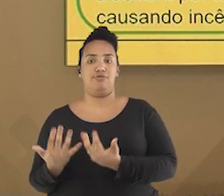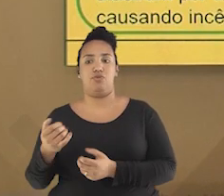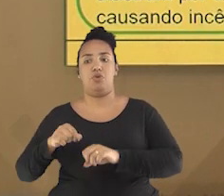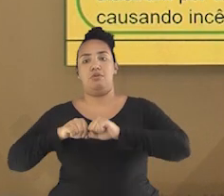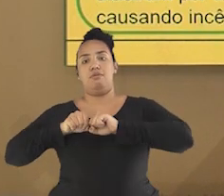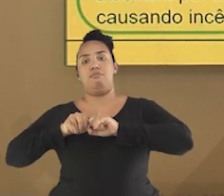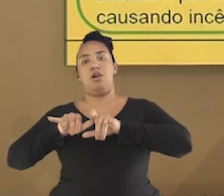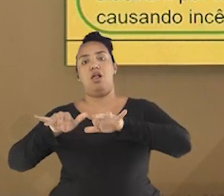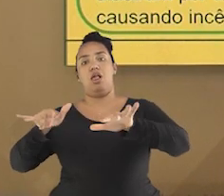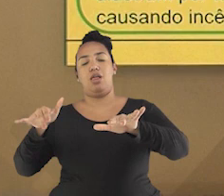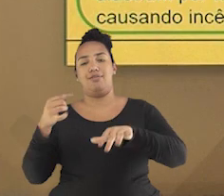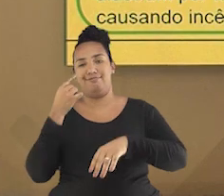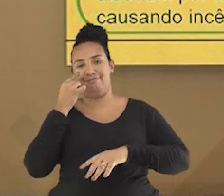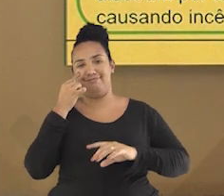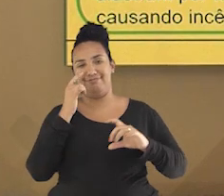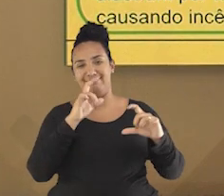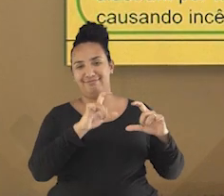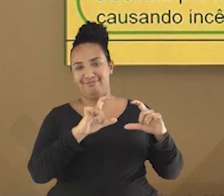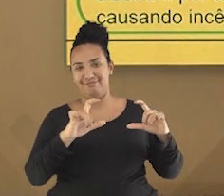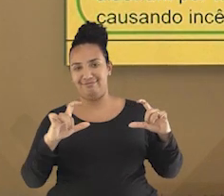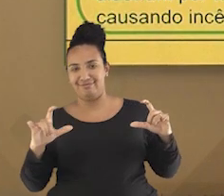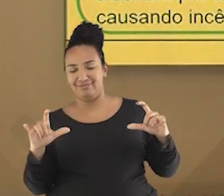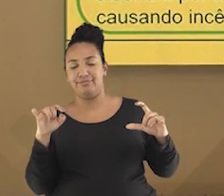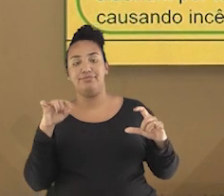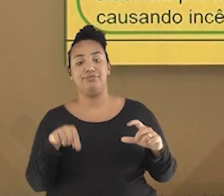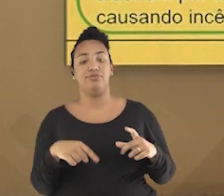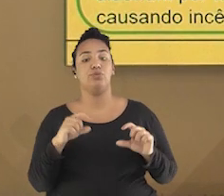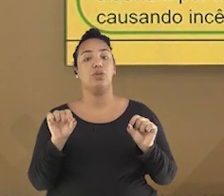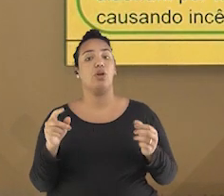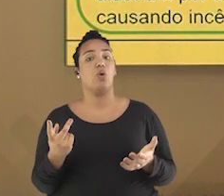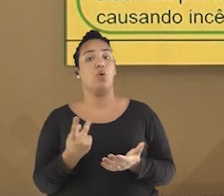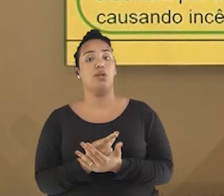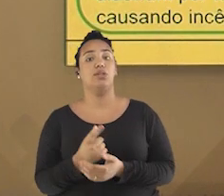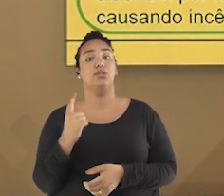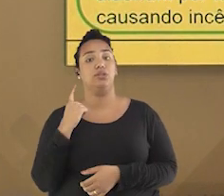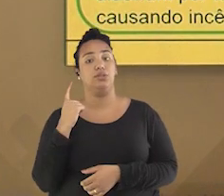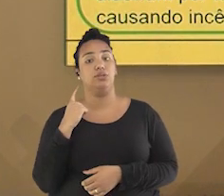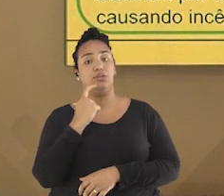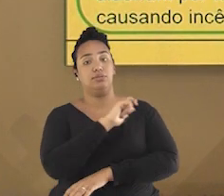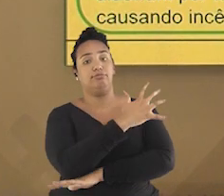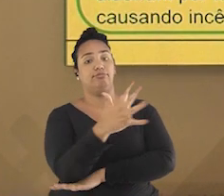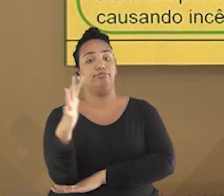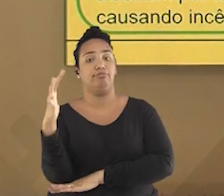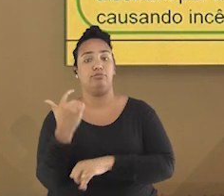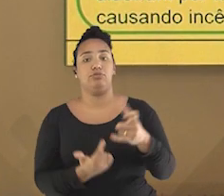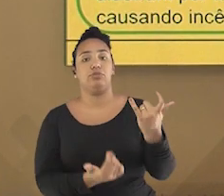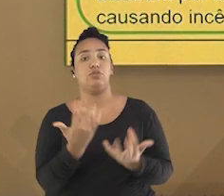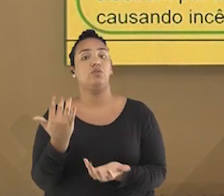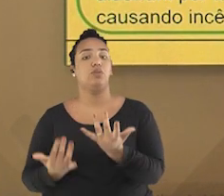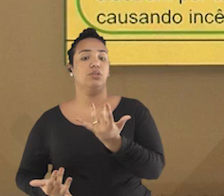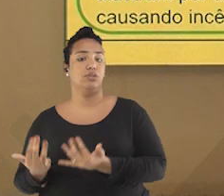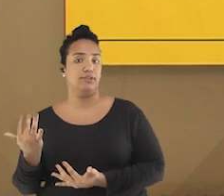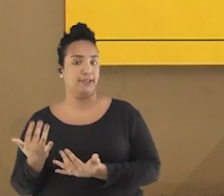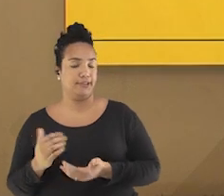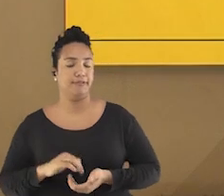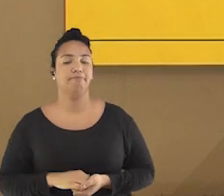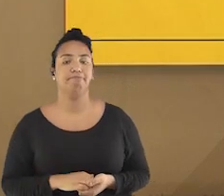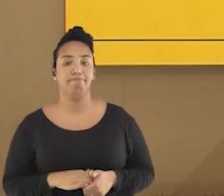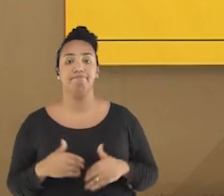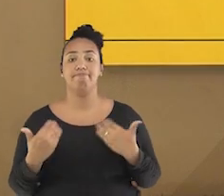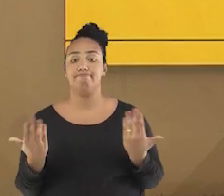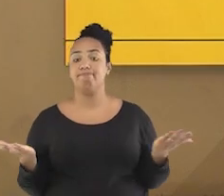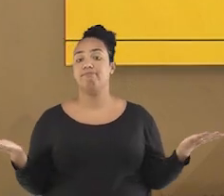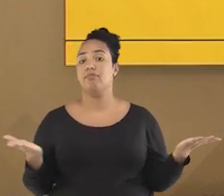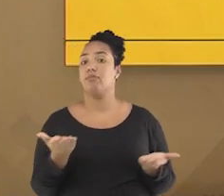vegetação, como nós vimos aqui na charge, causando os incêndios florestais. Estamos chegando